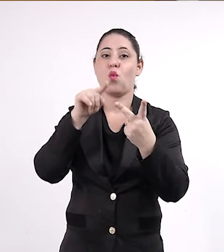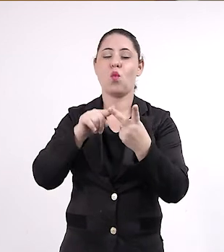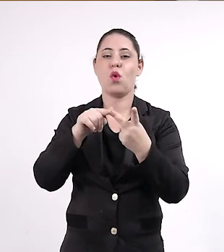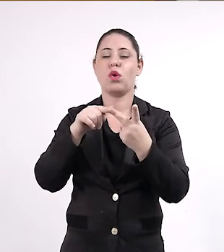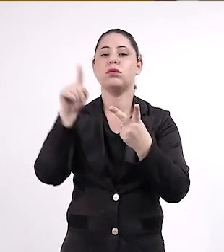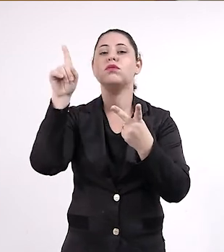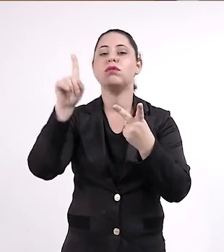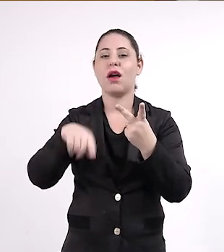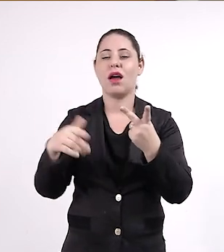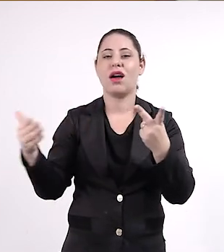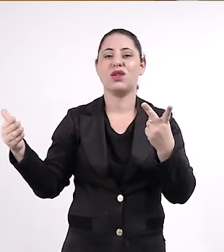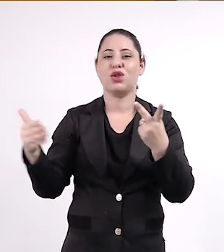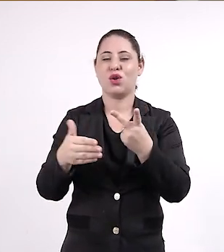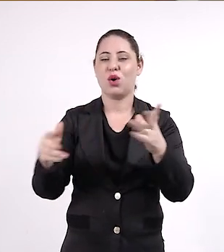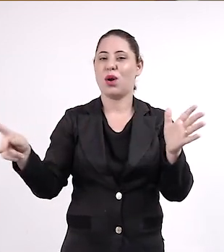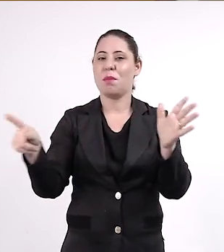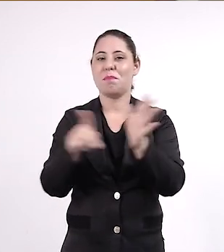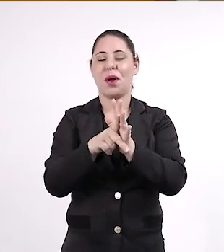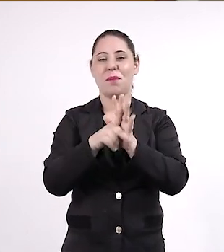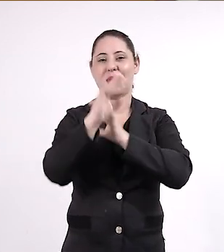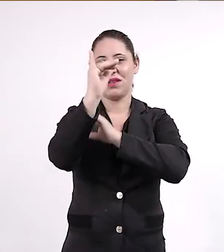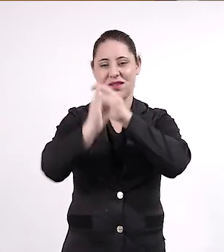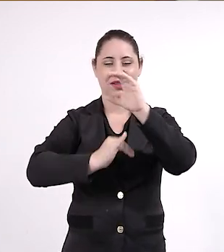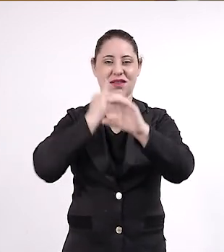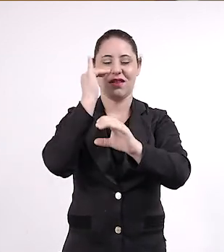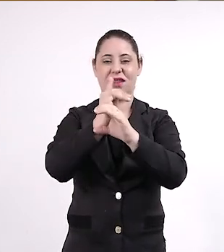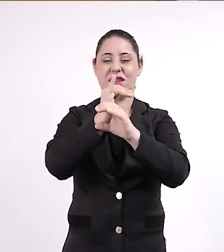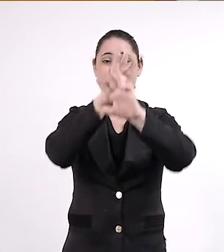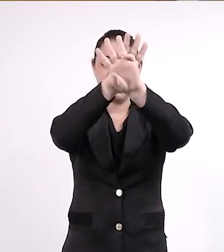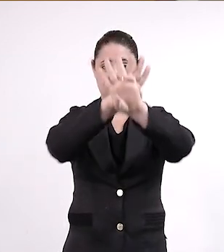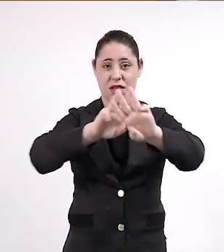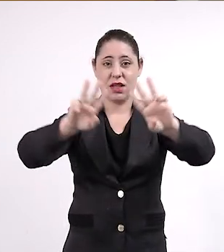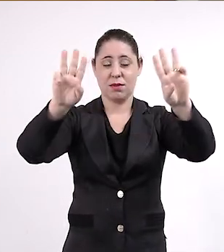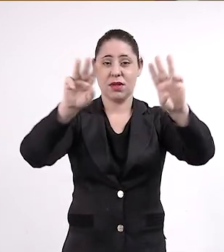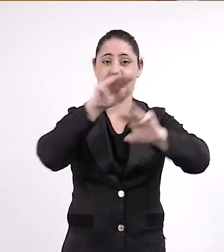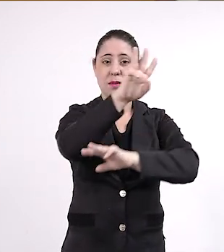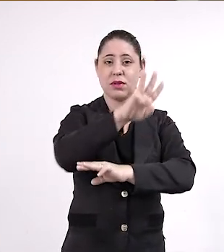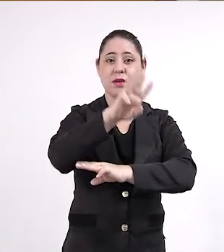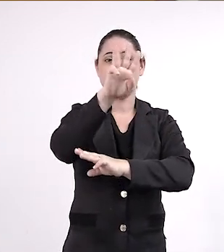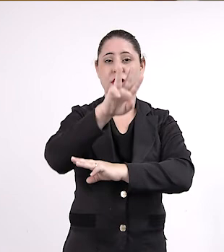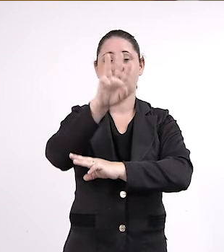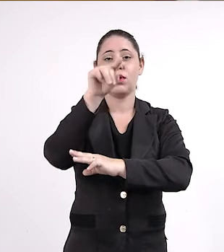outro grande canal está na própria internet, na nossa página